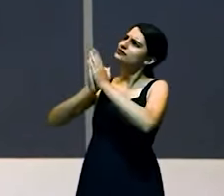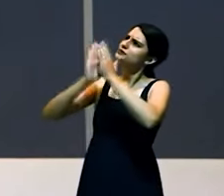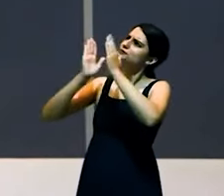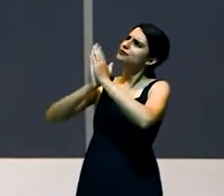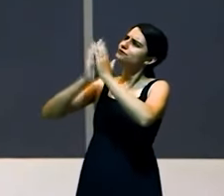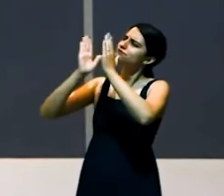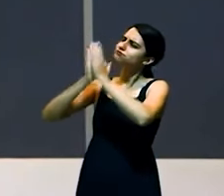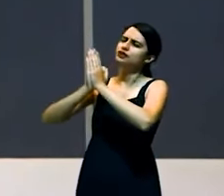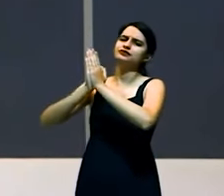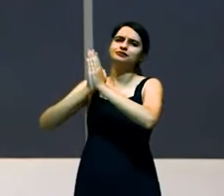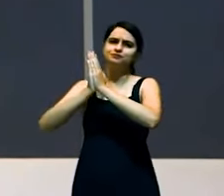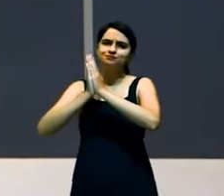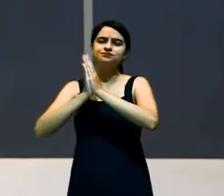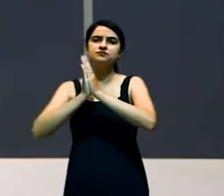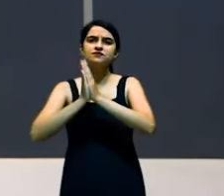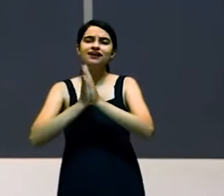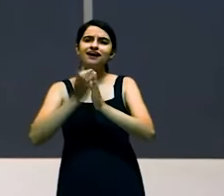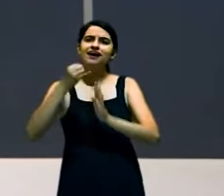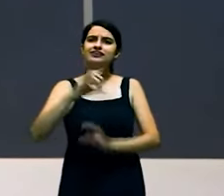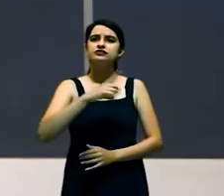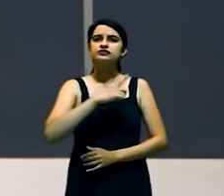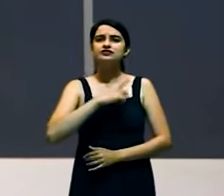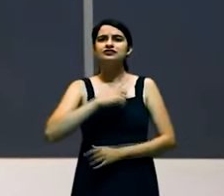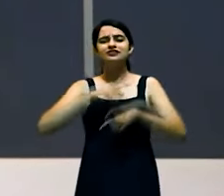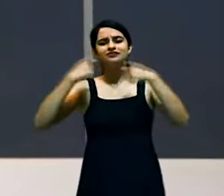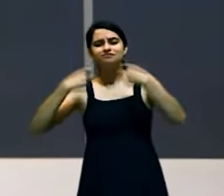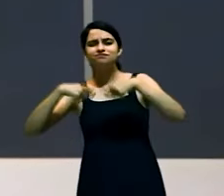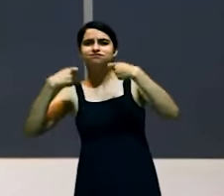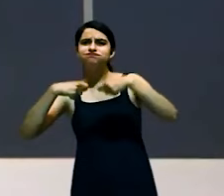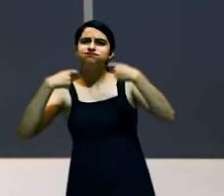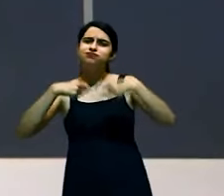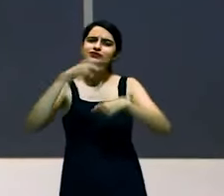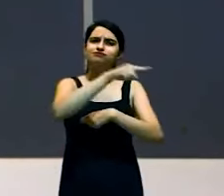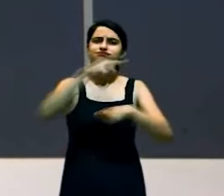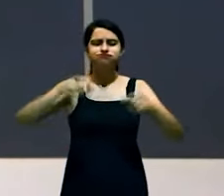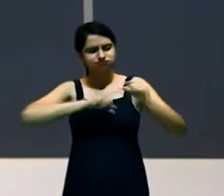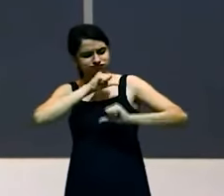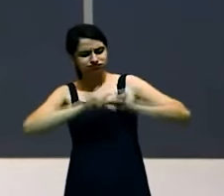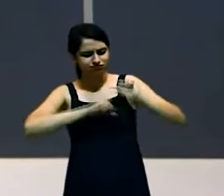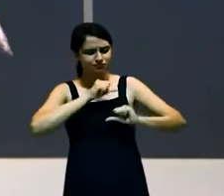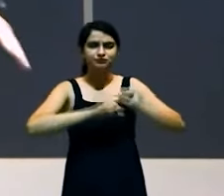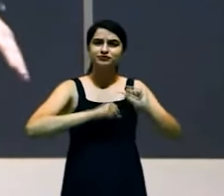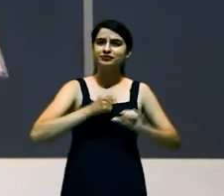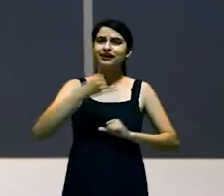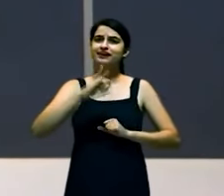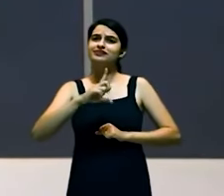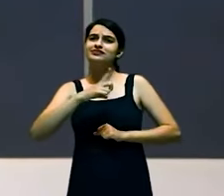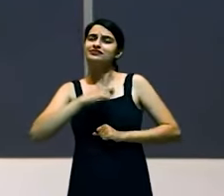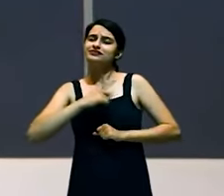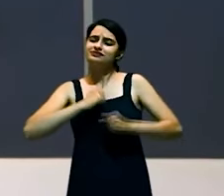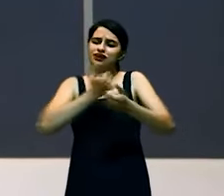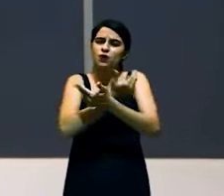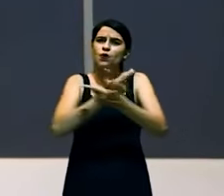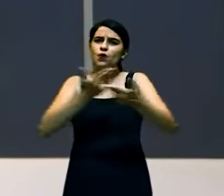se existe alguma necessidade de mudança de rota na sua vida. Se tem algo que você tem